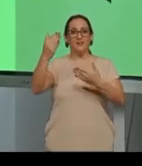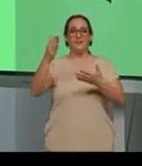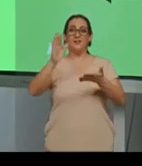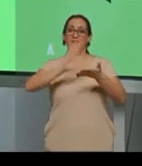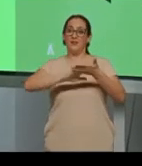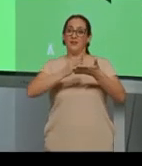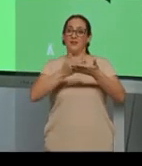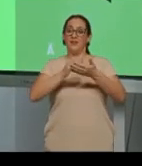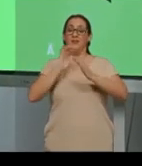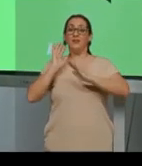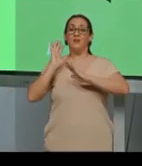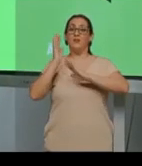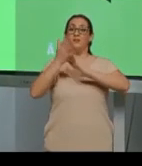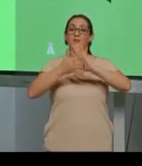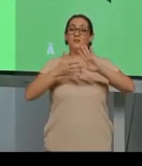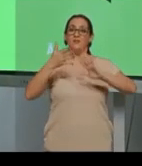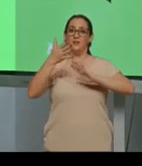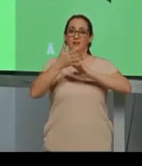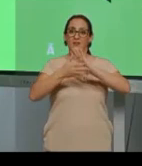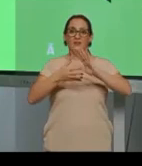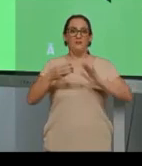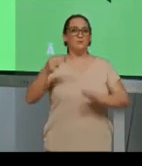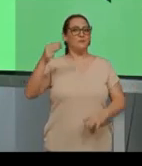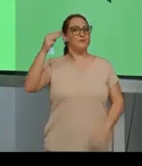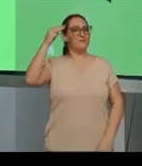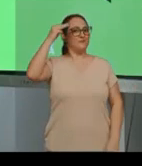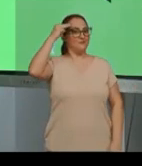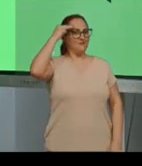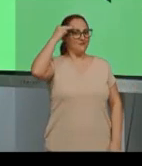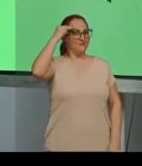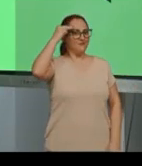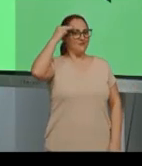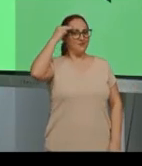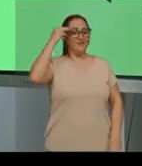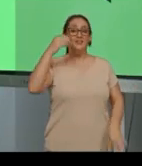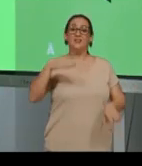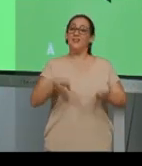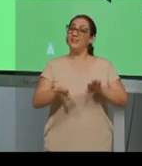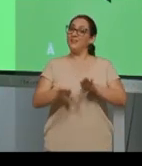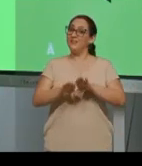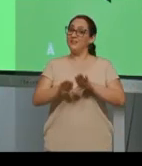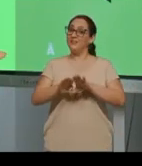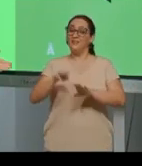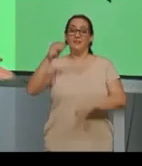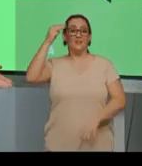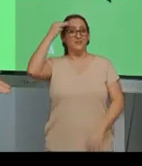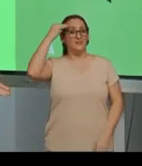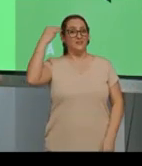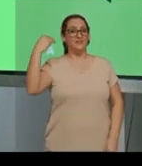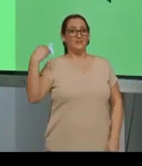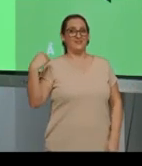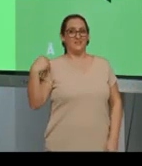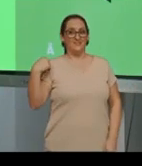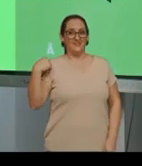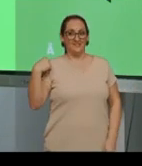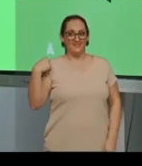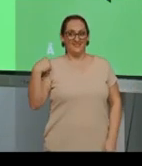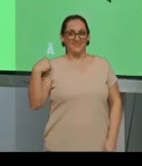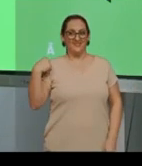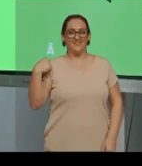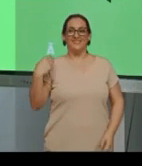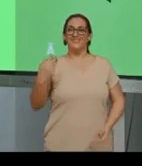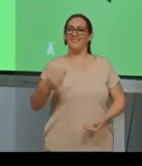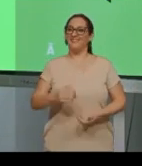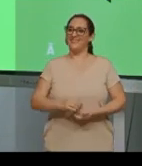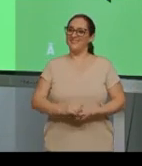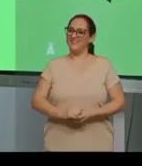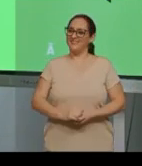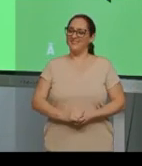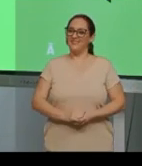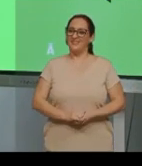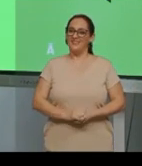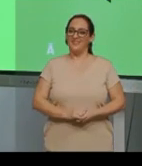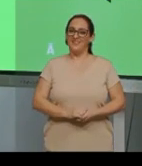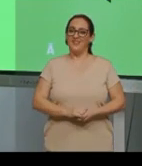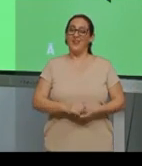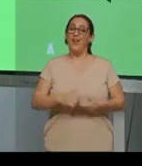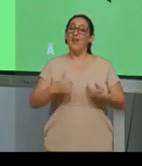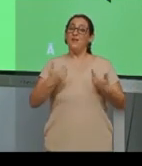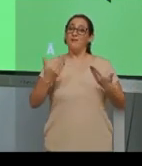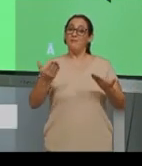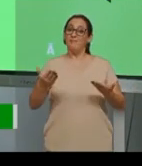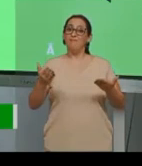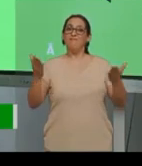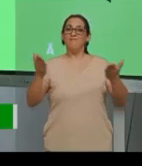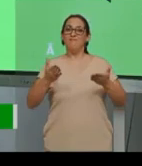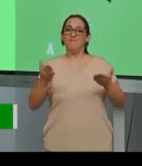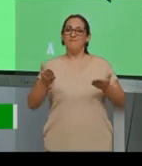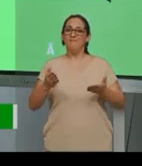nossos intérpretes de Libras, a Márcia Moura e a Mariana Tupinambá, que está nesse bloco com a gente. Então é isso,